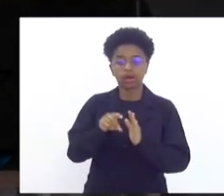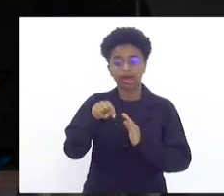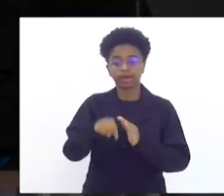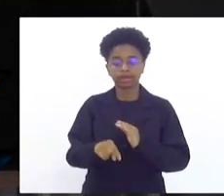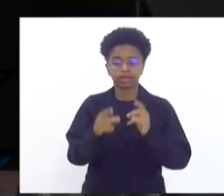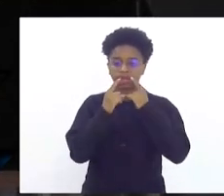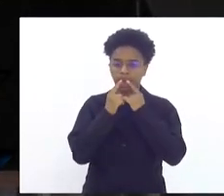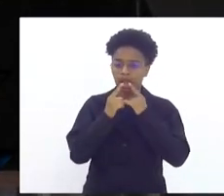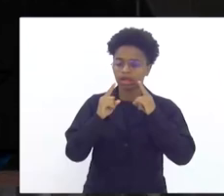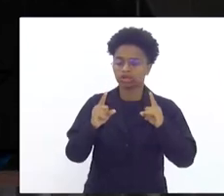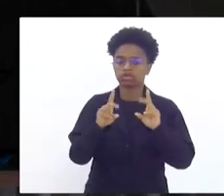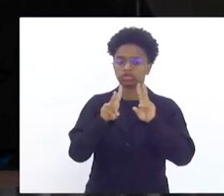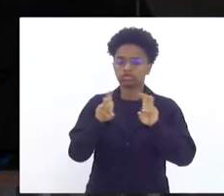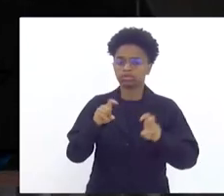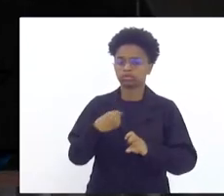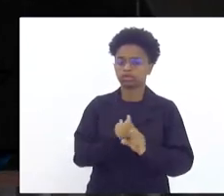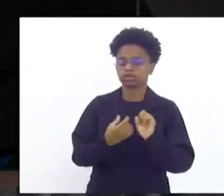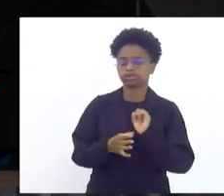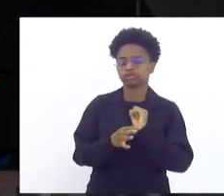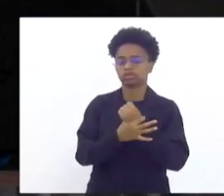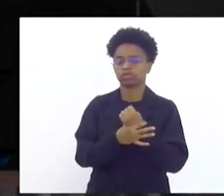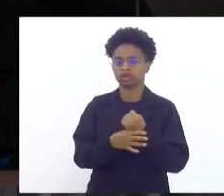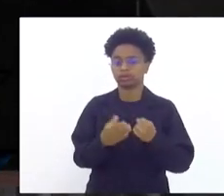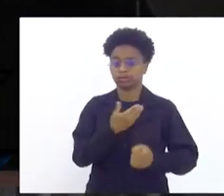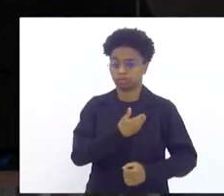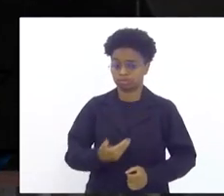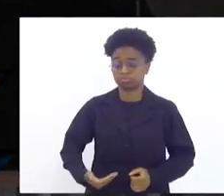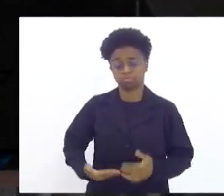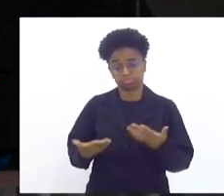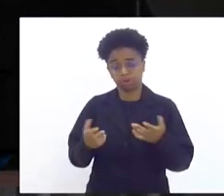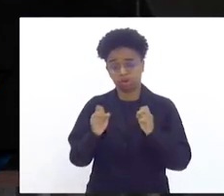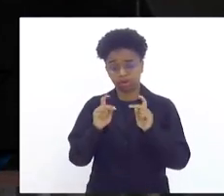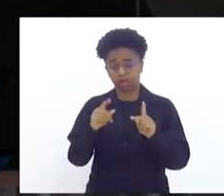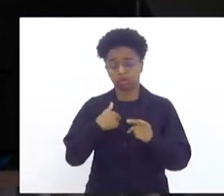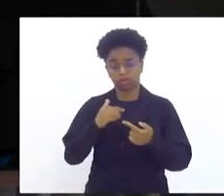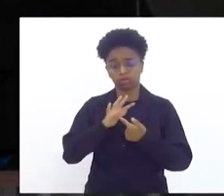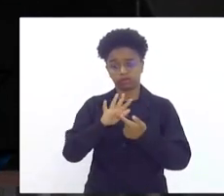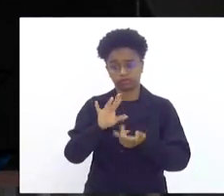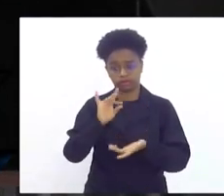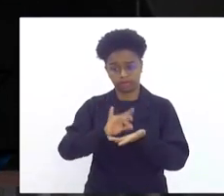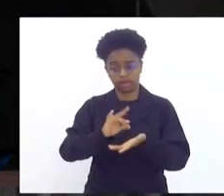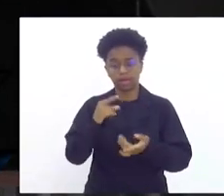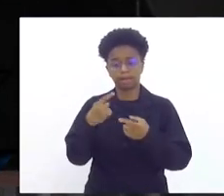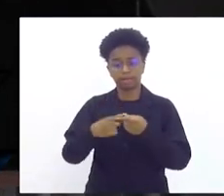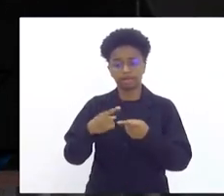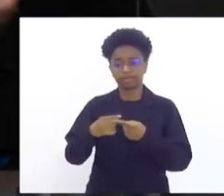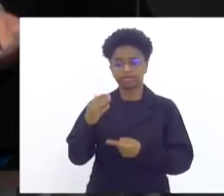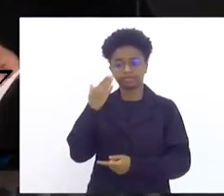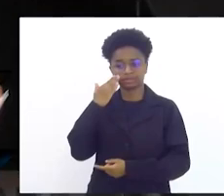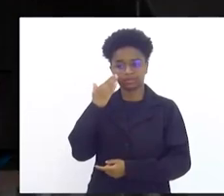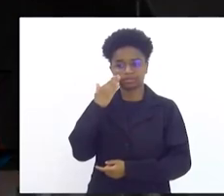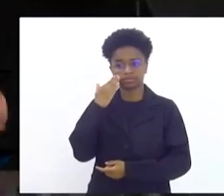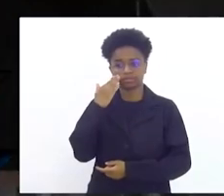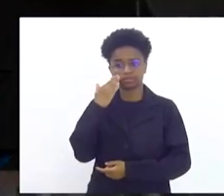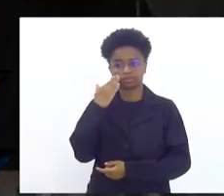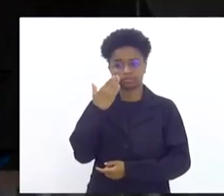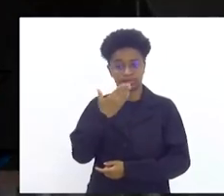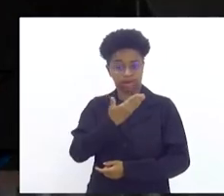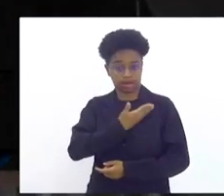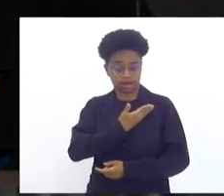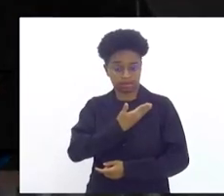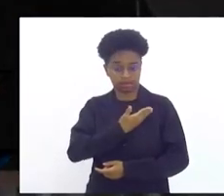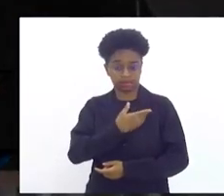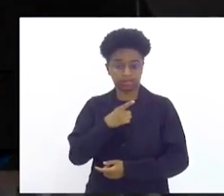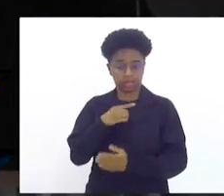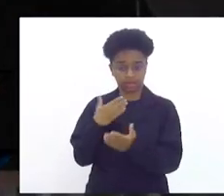questionar a nossa segurança pública Mas vamos lá então Vamos aos fatos né sabendo que o companheiro que